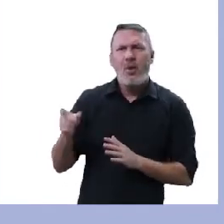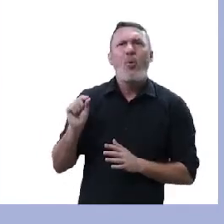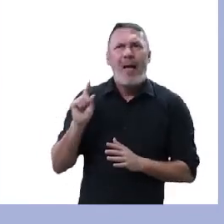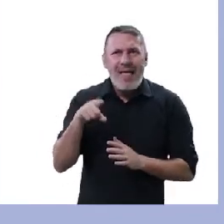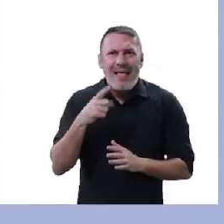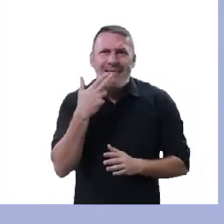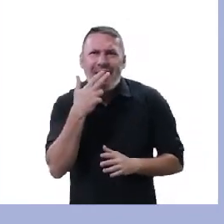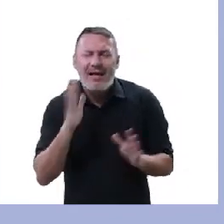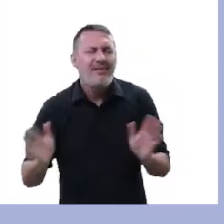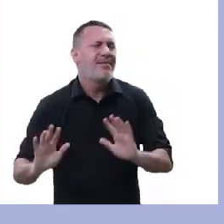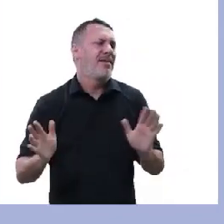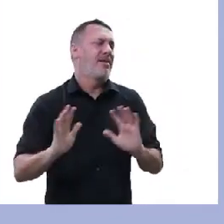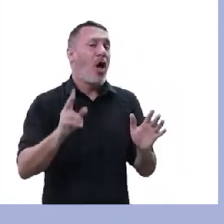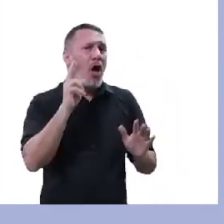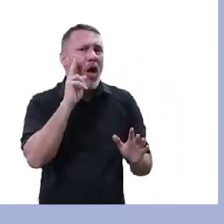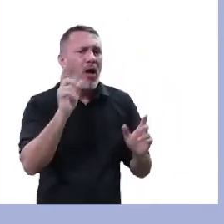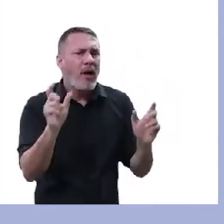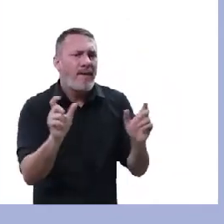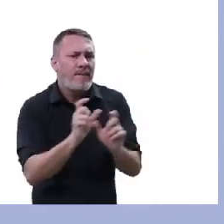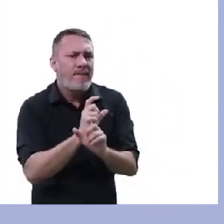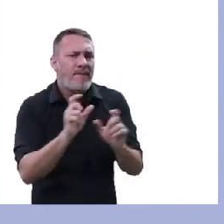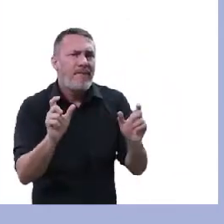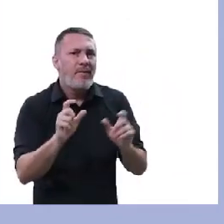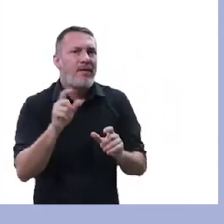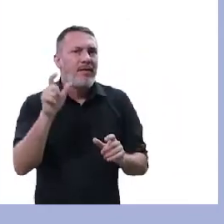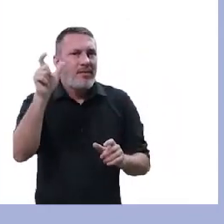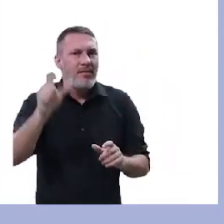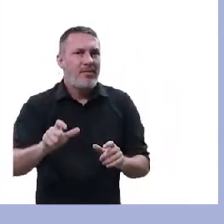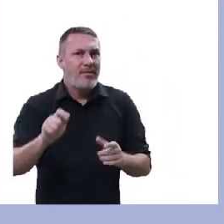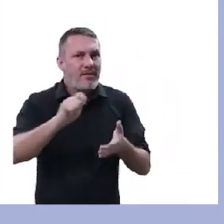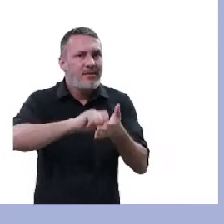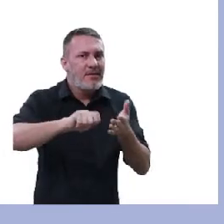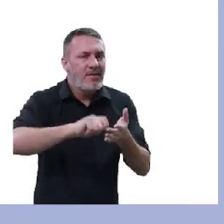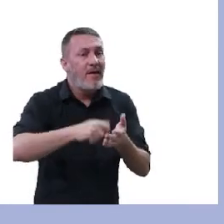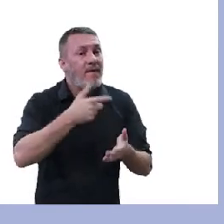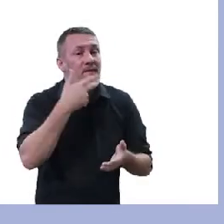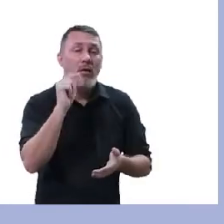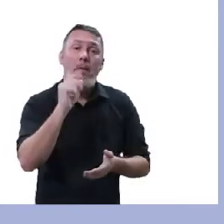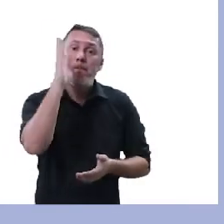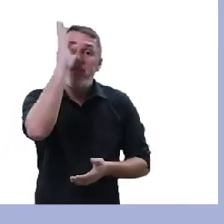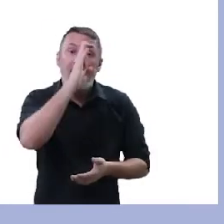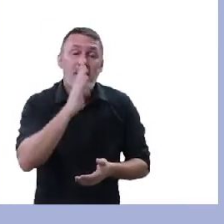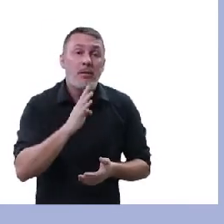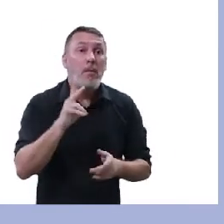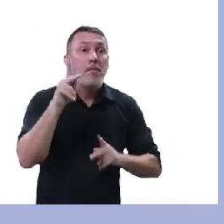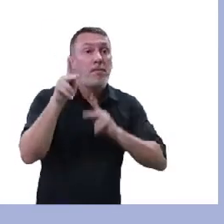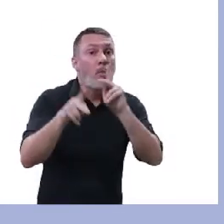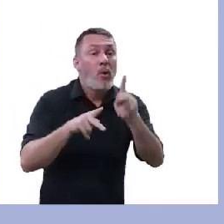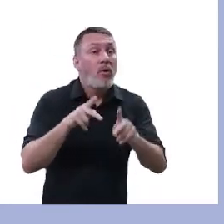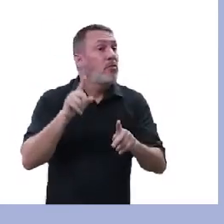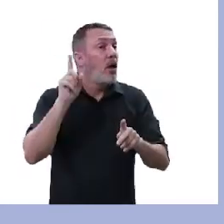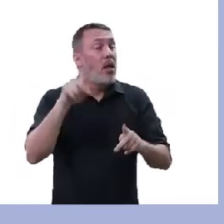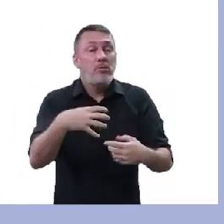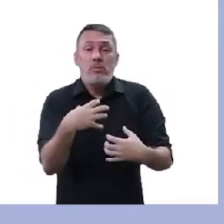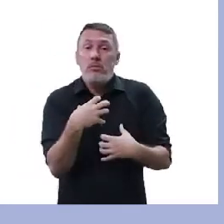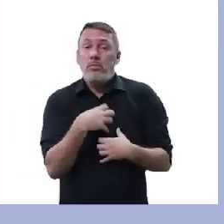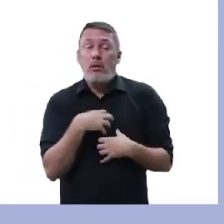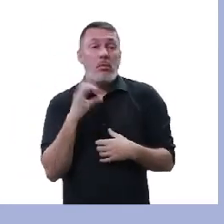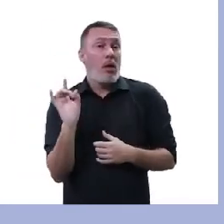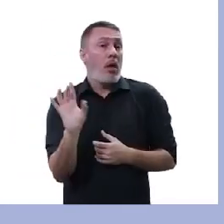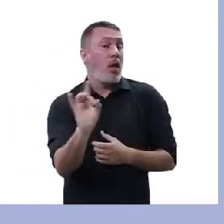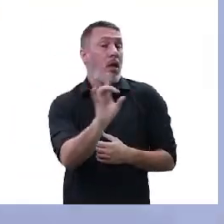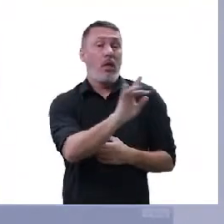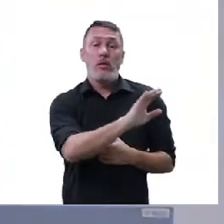isso que ele quer trabalhar. Ele quer trabalhar, sabe o quê? Oswald quer trabalhar no modernismo. Fala, o brasileiro fala da forma que ele